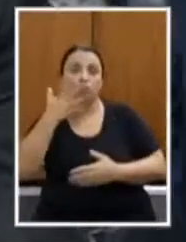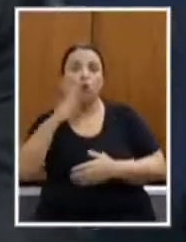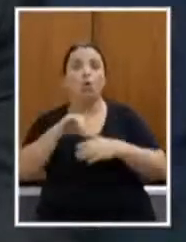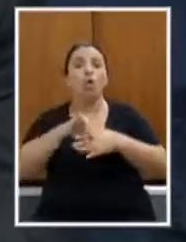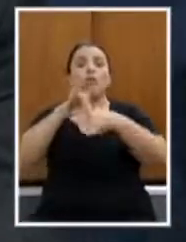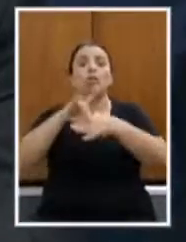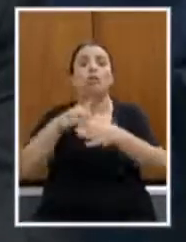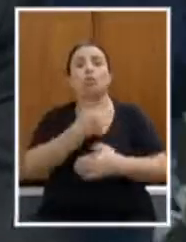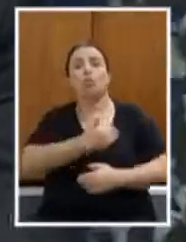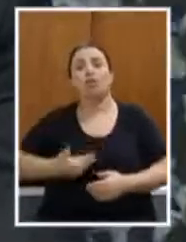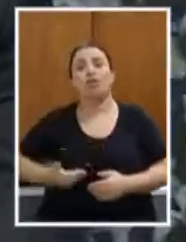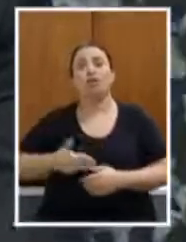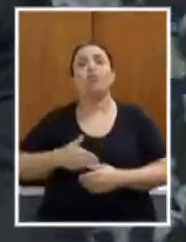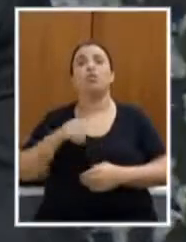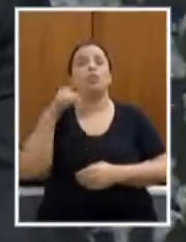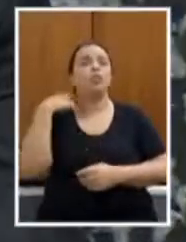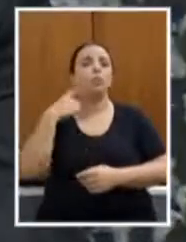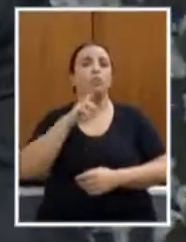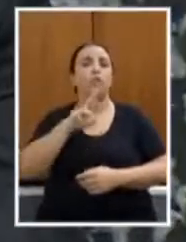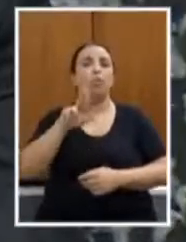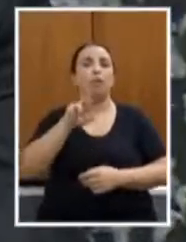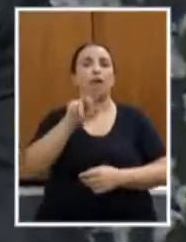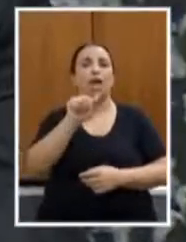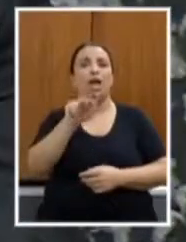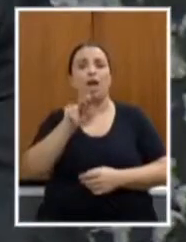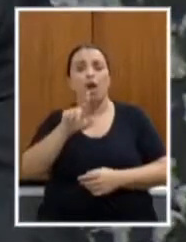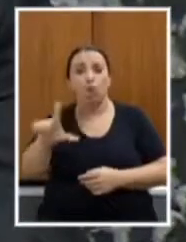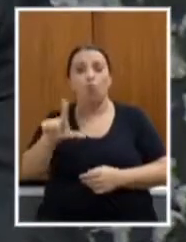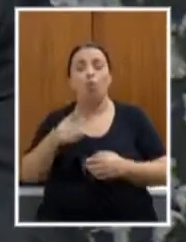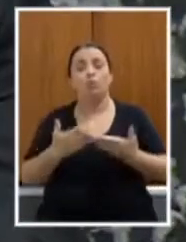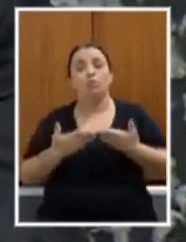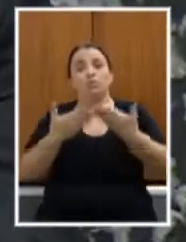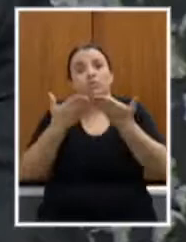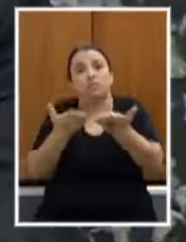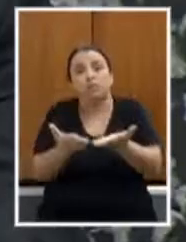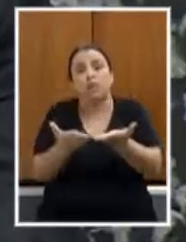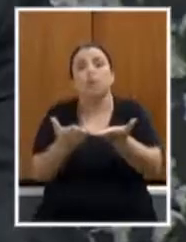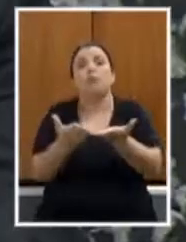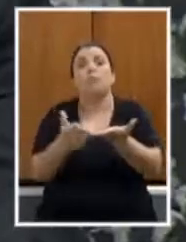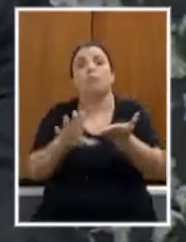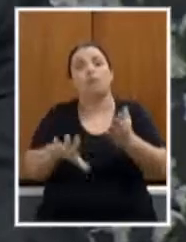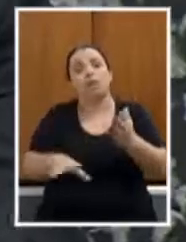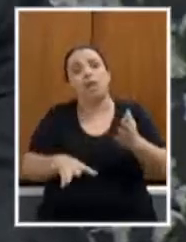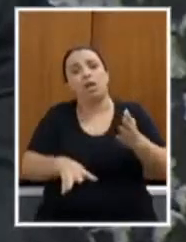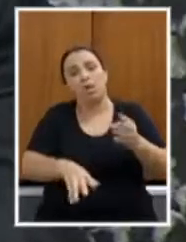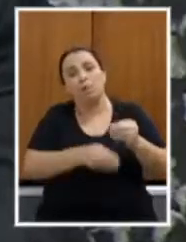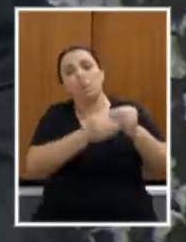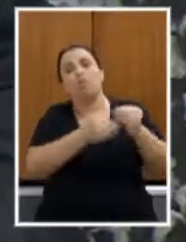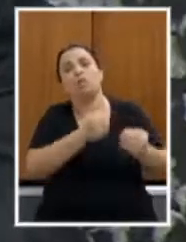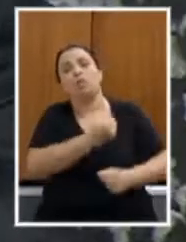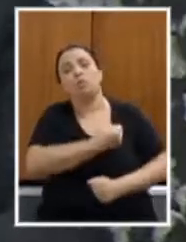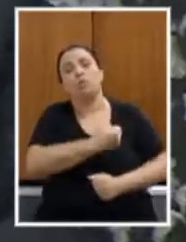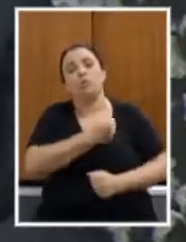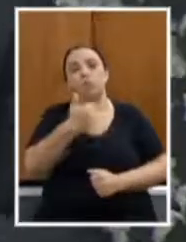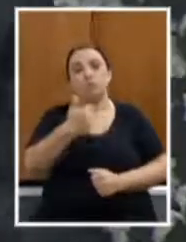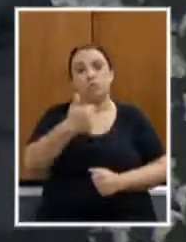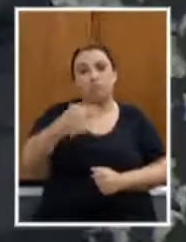Belém, para fazer o encaminhamento da votação da emenda número 17.